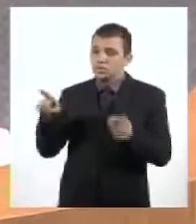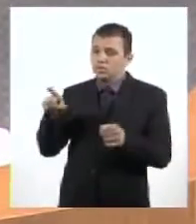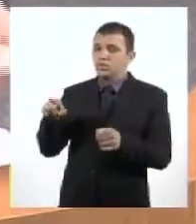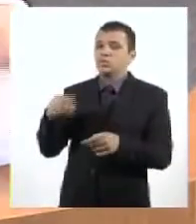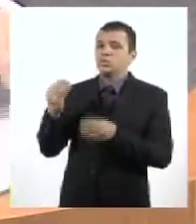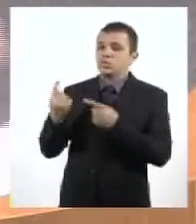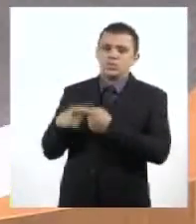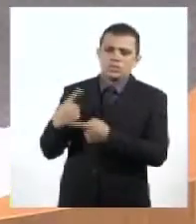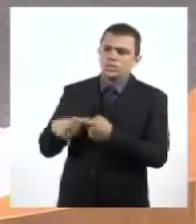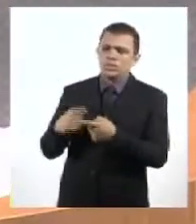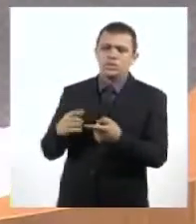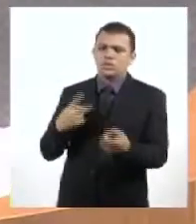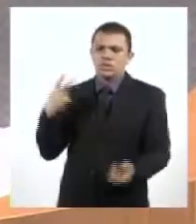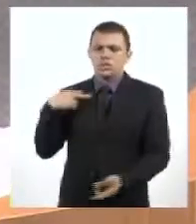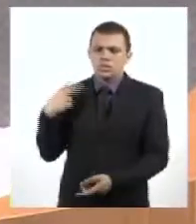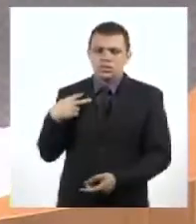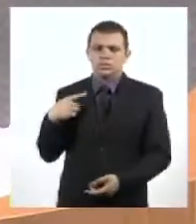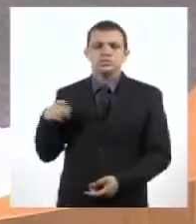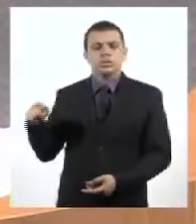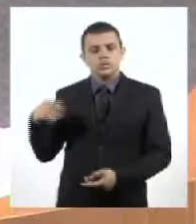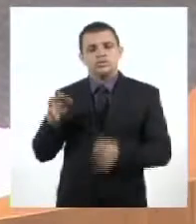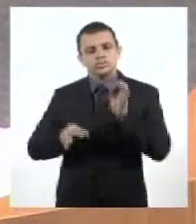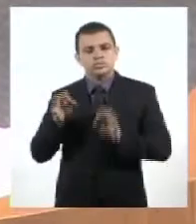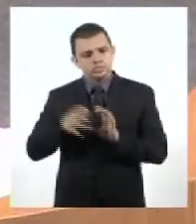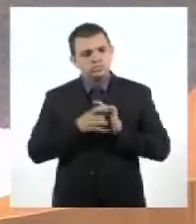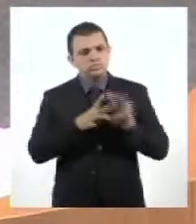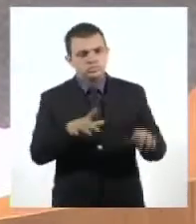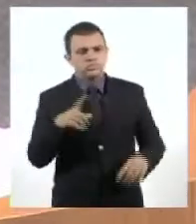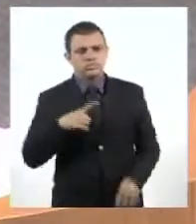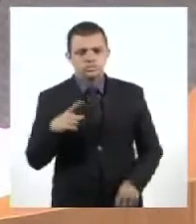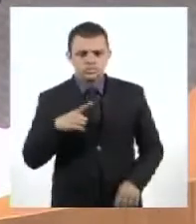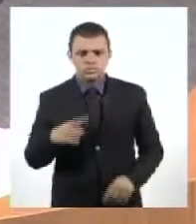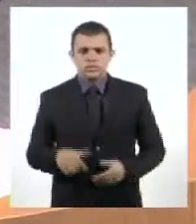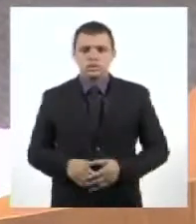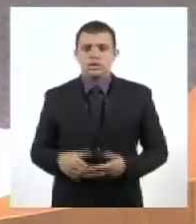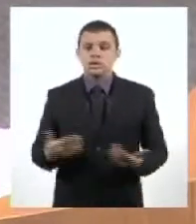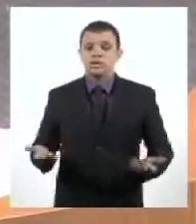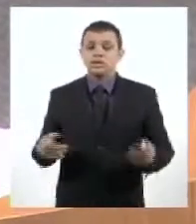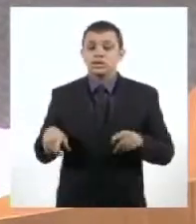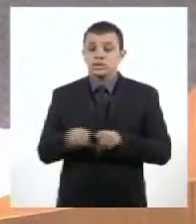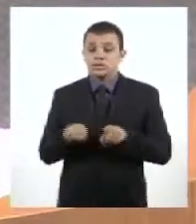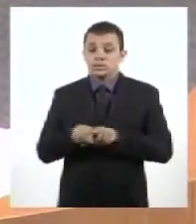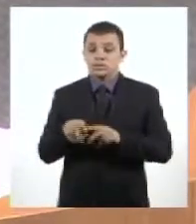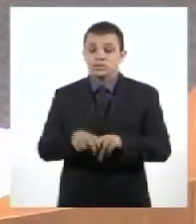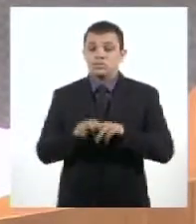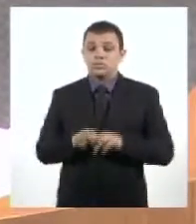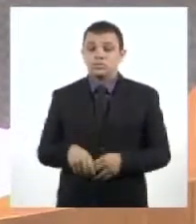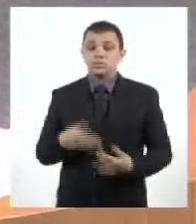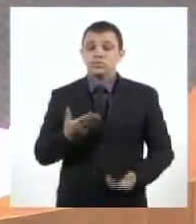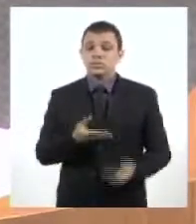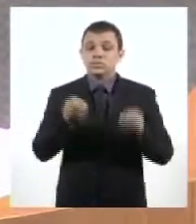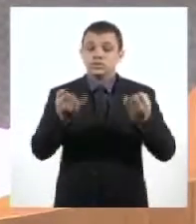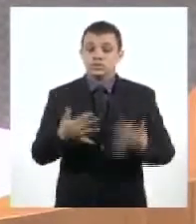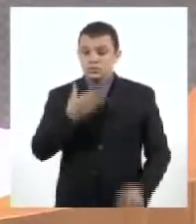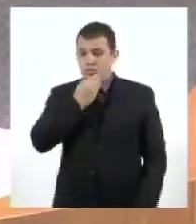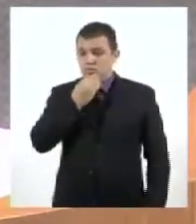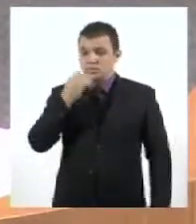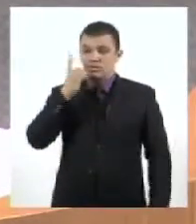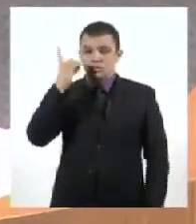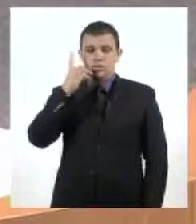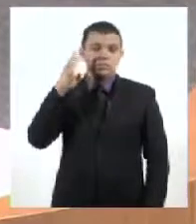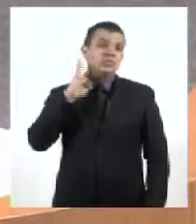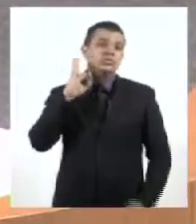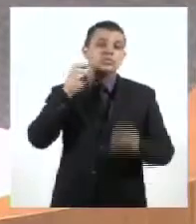e que foi acatado o seu recurso. Até porque, como aqui coloca o deputado Wellington, de que este instituto